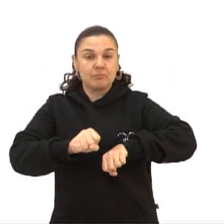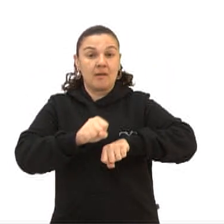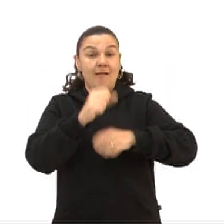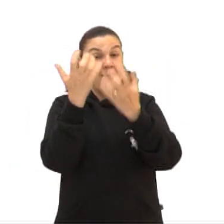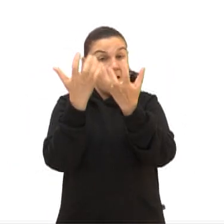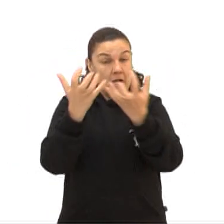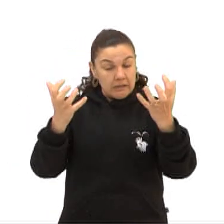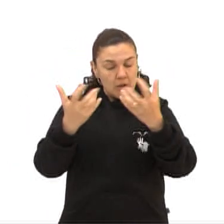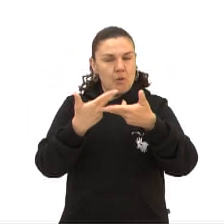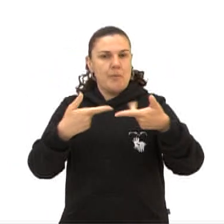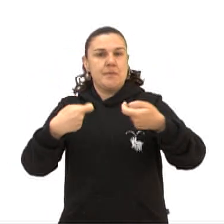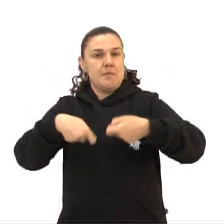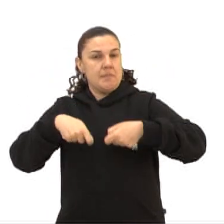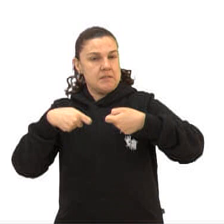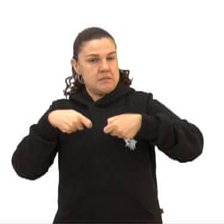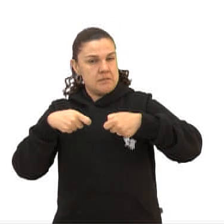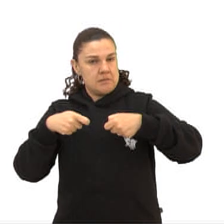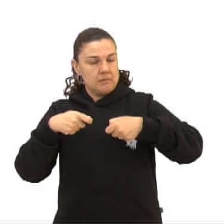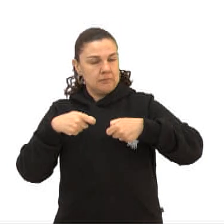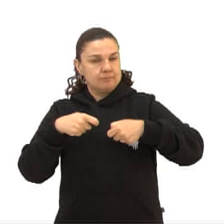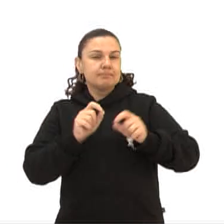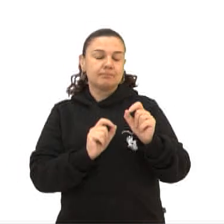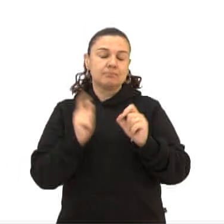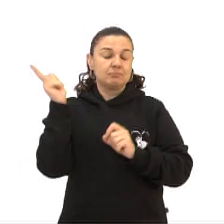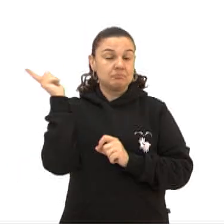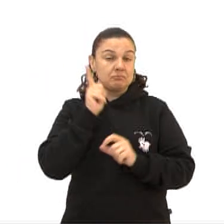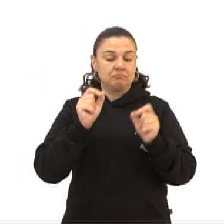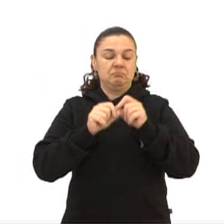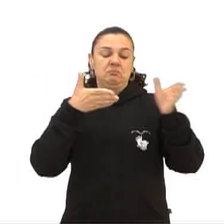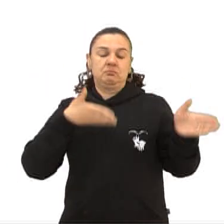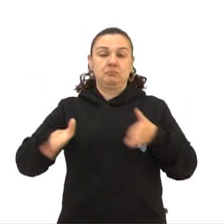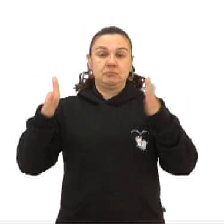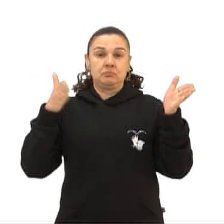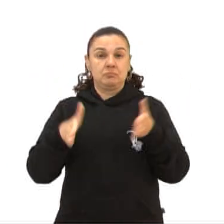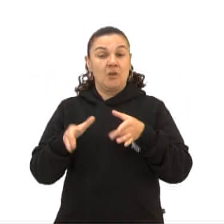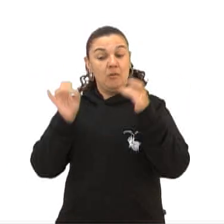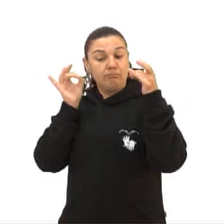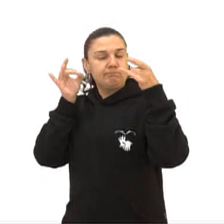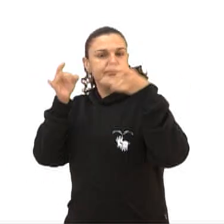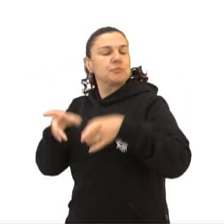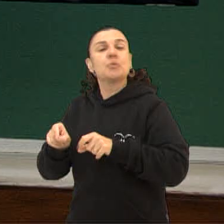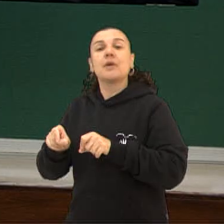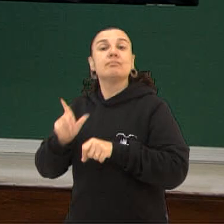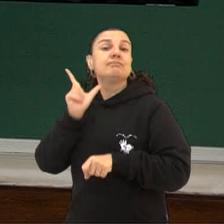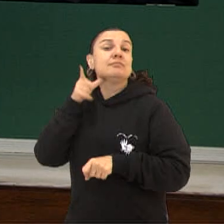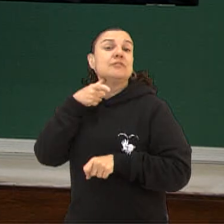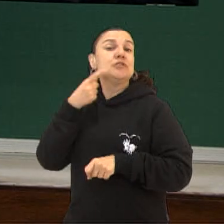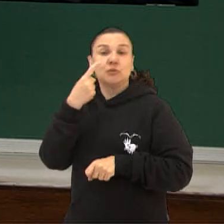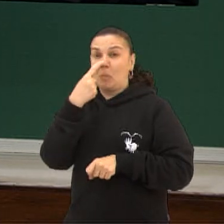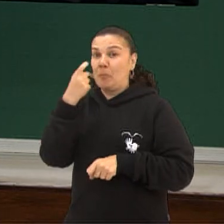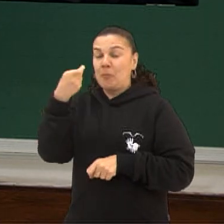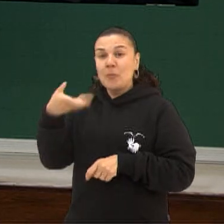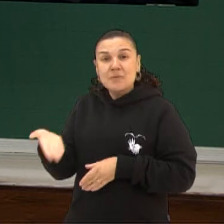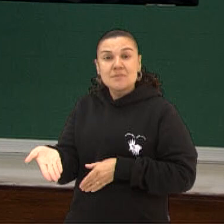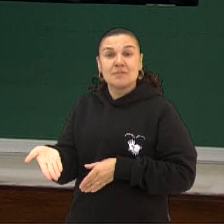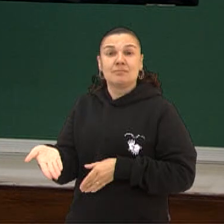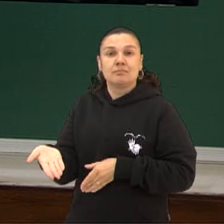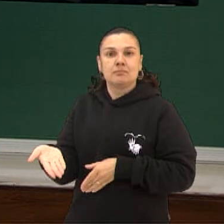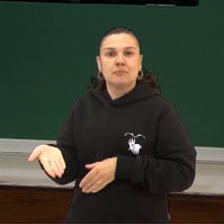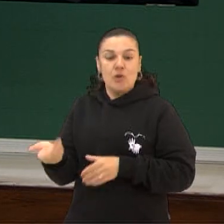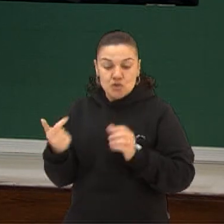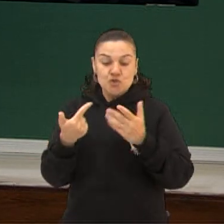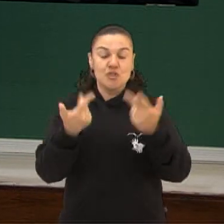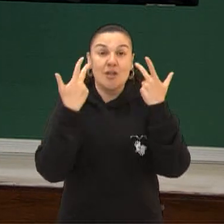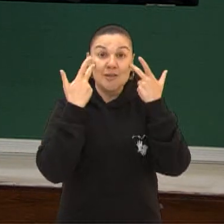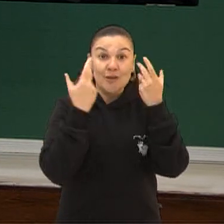da natureza os recursos para a produção e devolve os resíduos, o lixo. A gente tira a matéria-prima